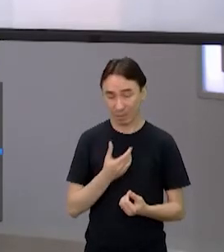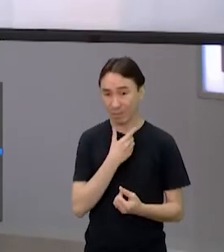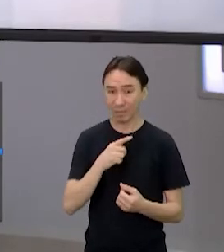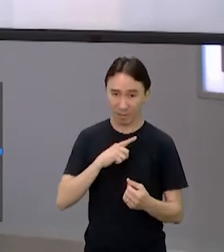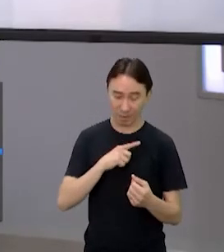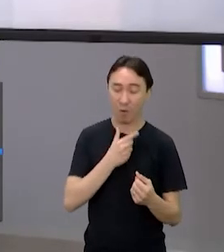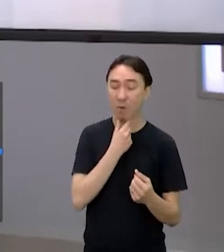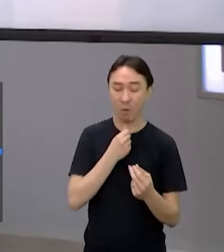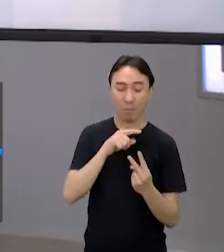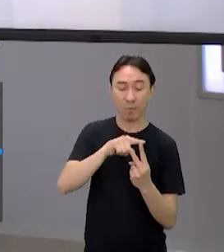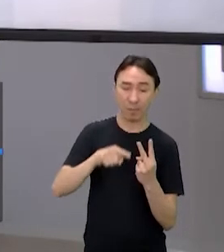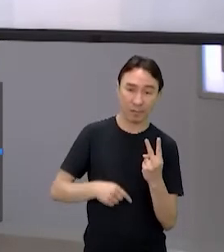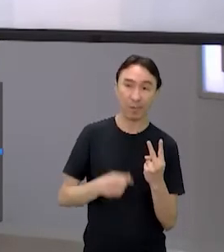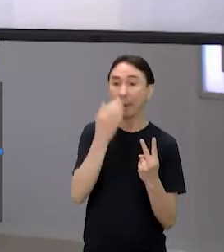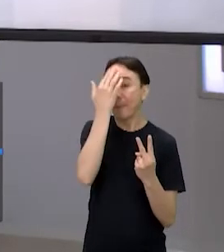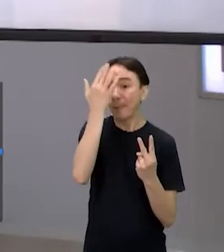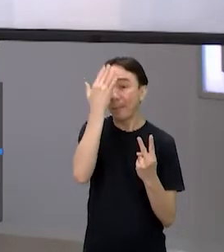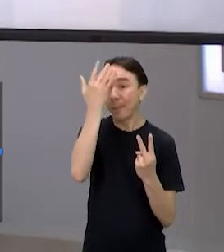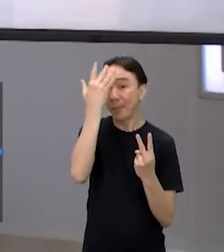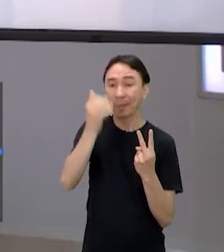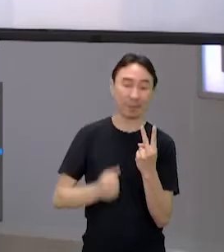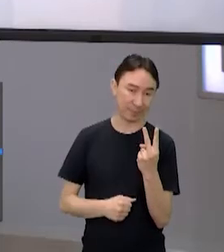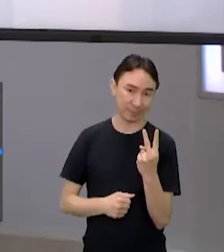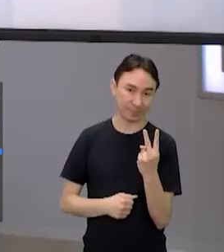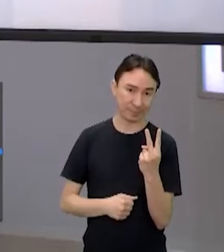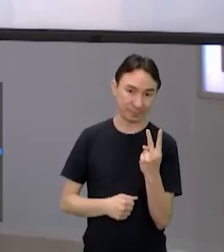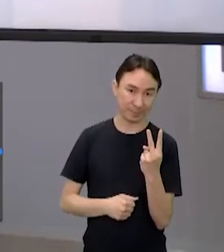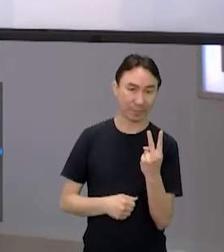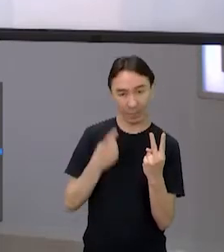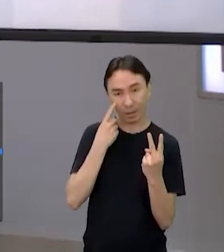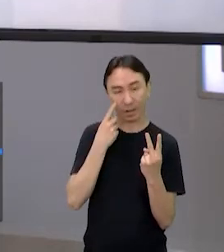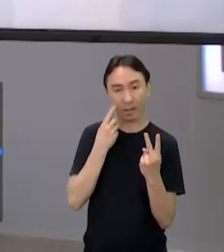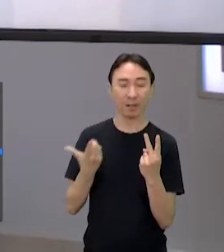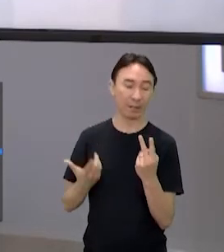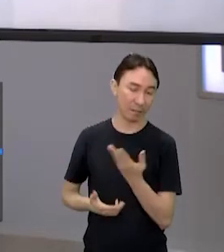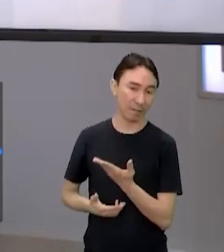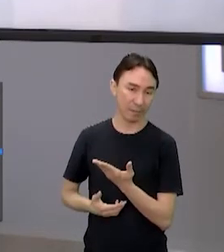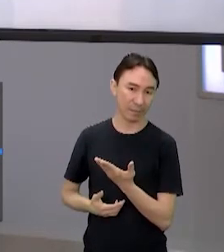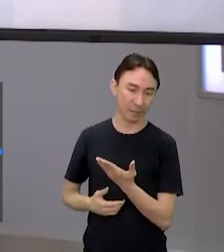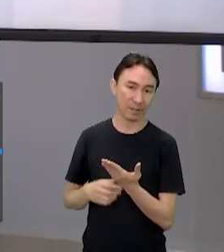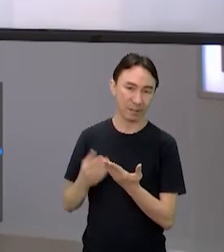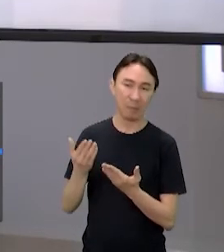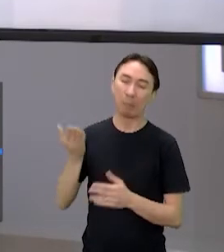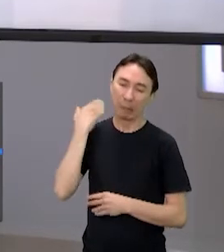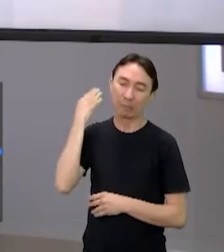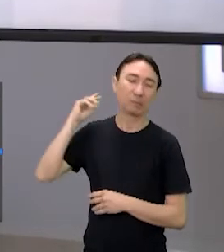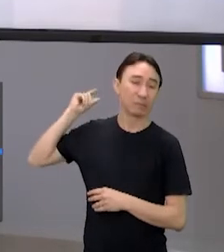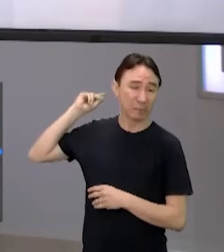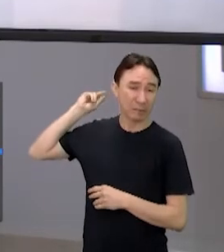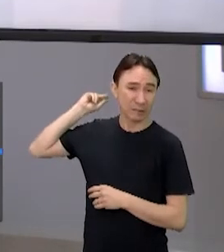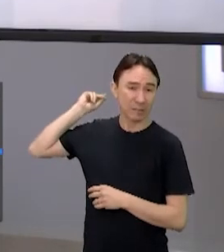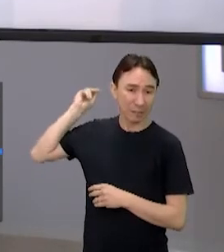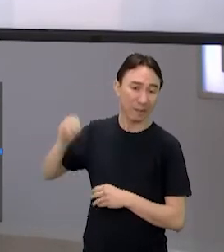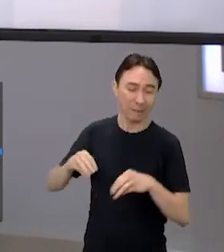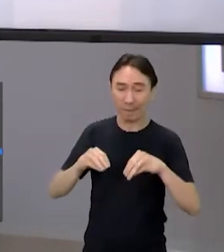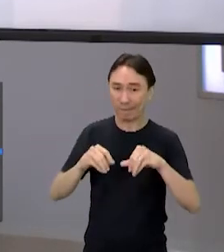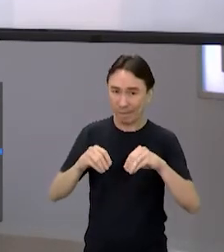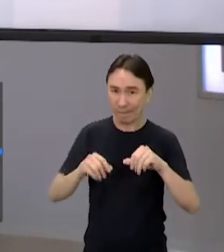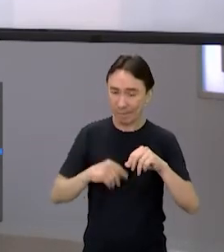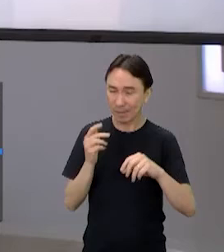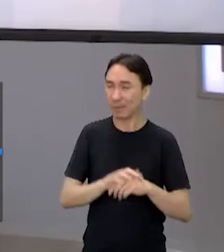hipótese, com essa suposição, de que teriam formado, então, esses coacervados lá na Terra primitiva, especificamente